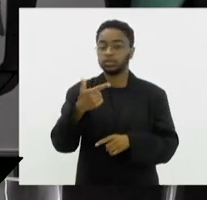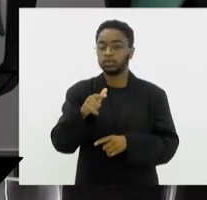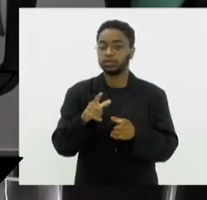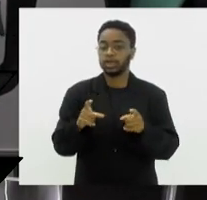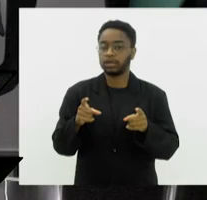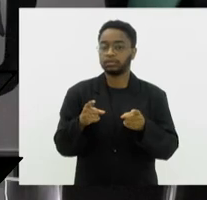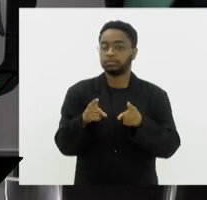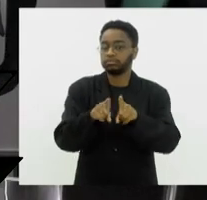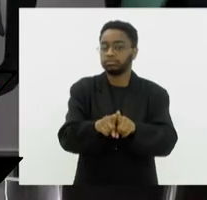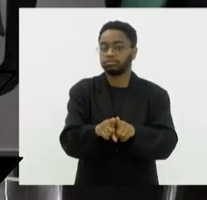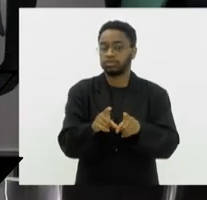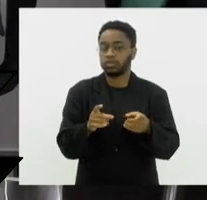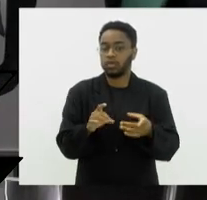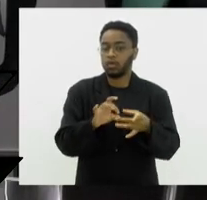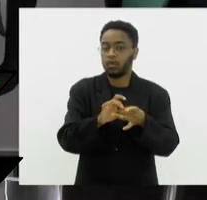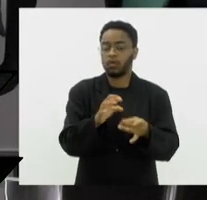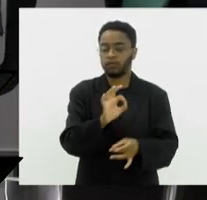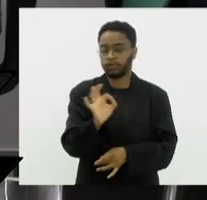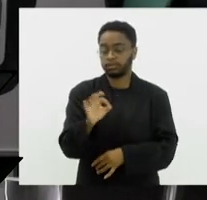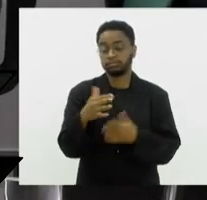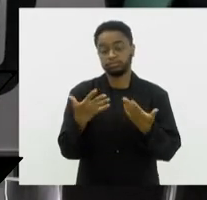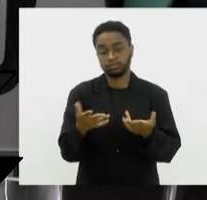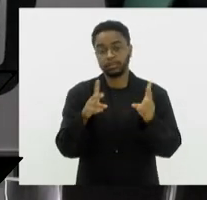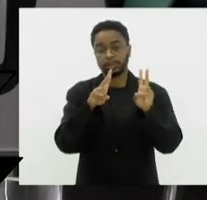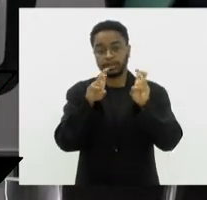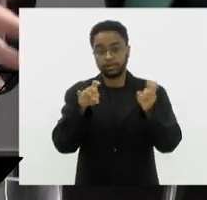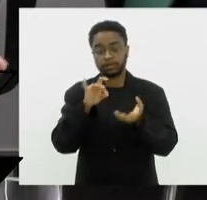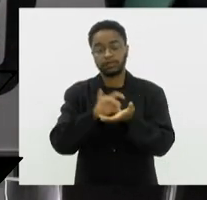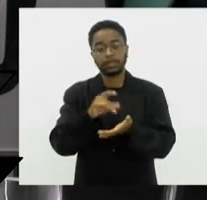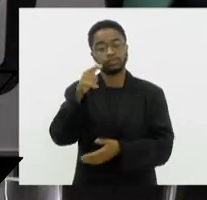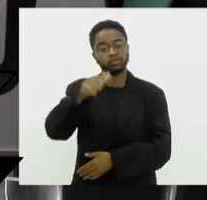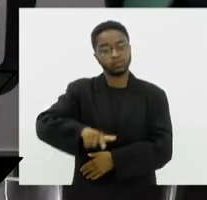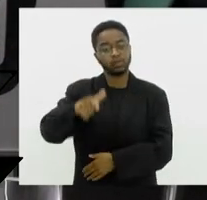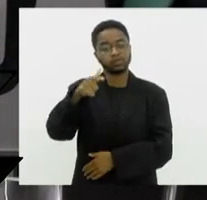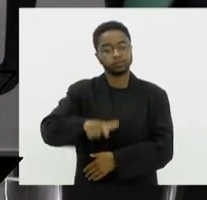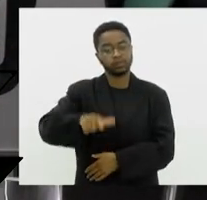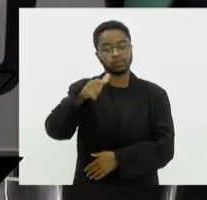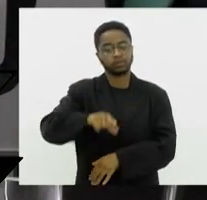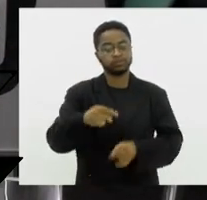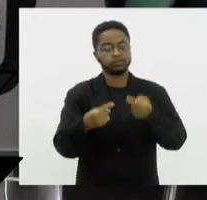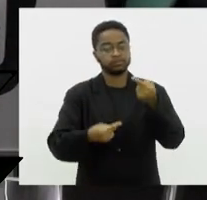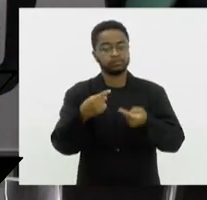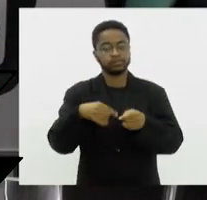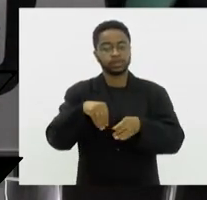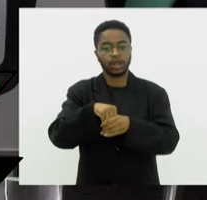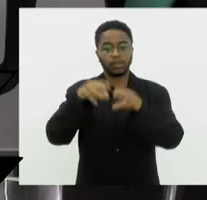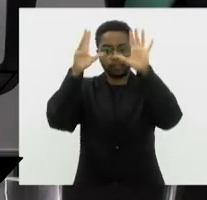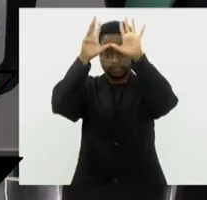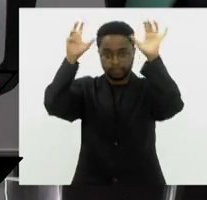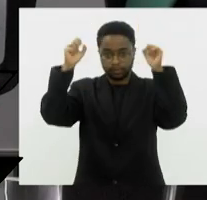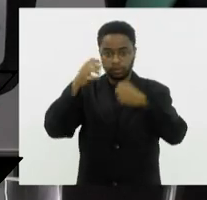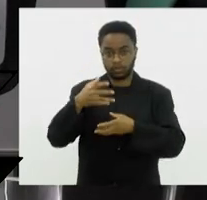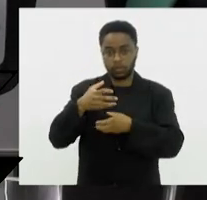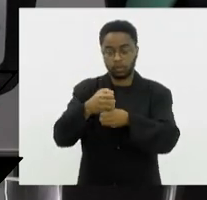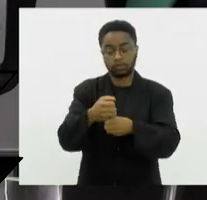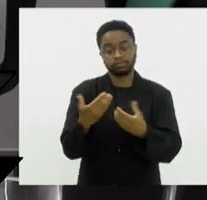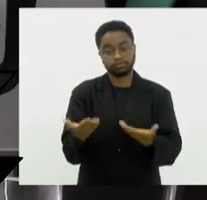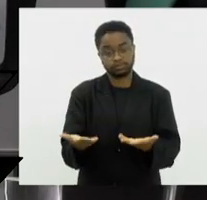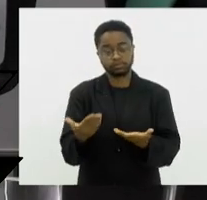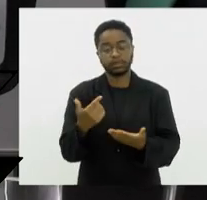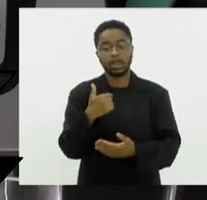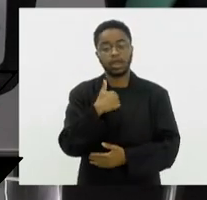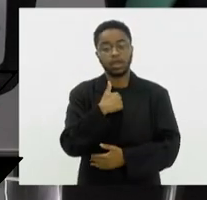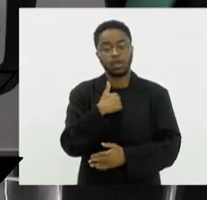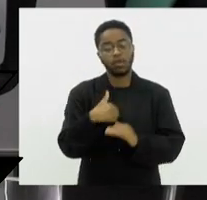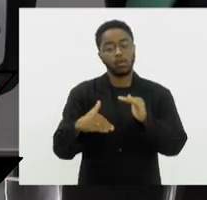conveniado. Então, esse tema é absolutamente recorrente no Tribunal de Contas. Então, eu sou